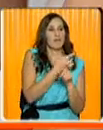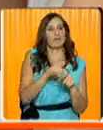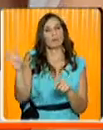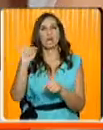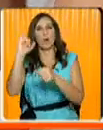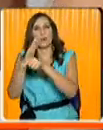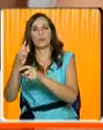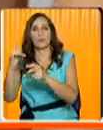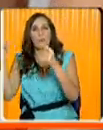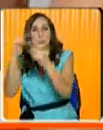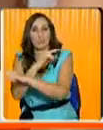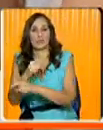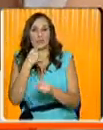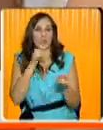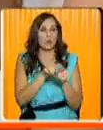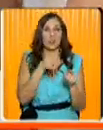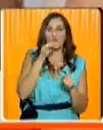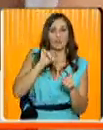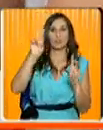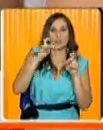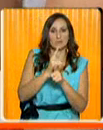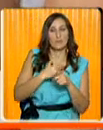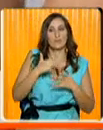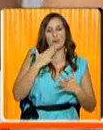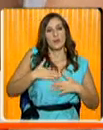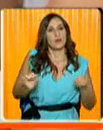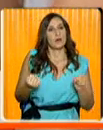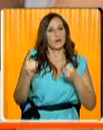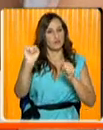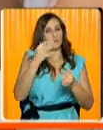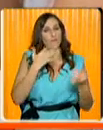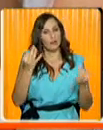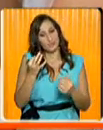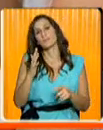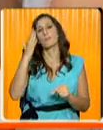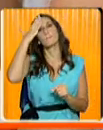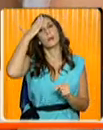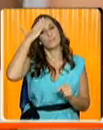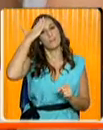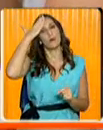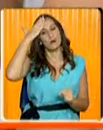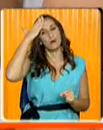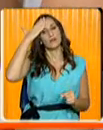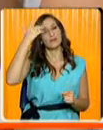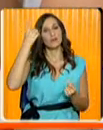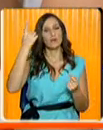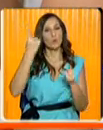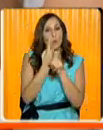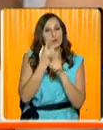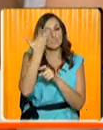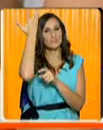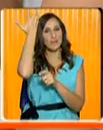buscar bugalhos e não falarem dos alhos como nós estamos a falar, dá uns nervos e depois, de facto, a nossa memória, nós vamos armazenando